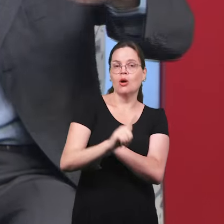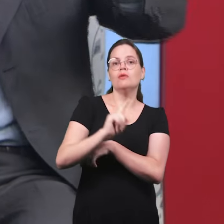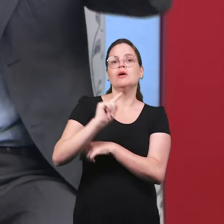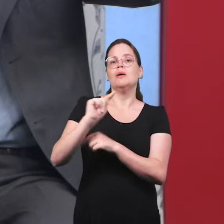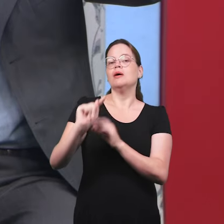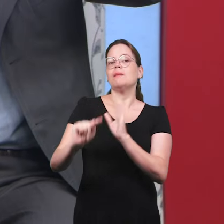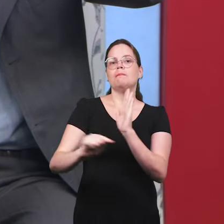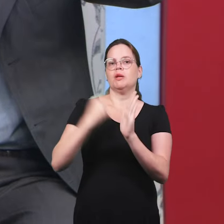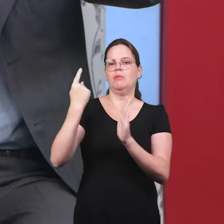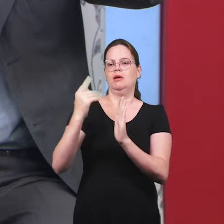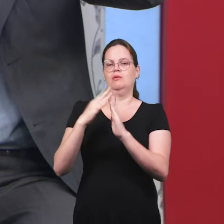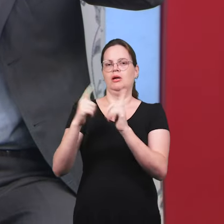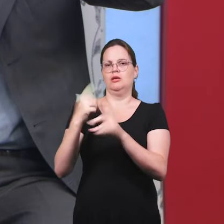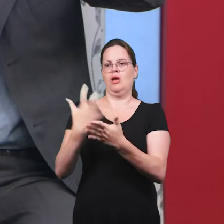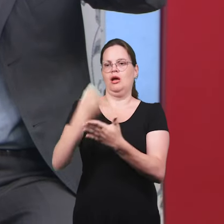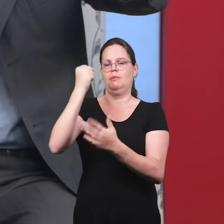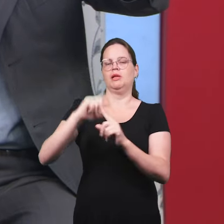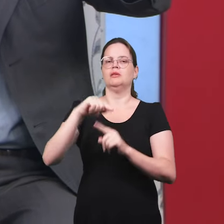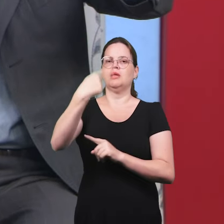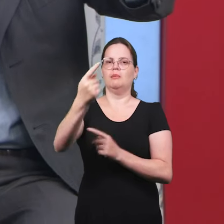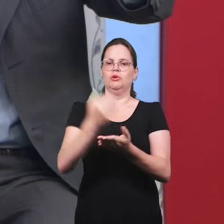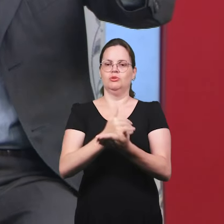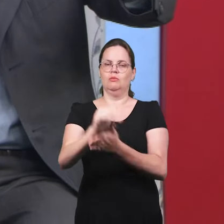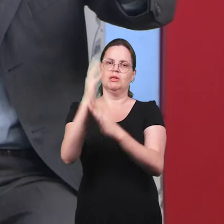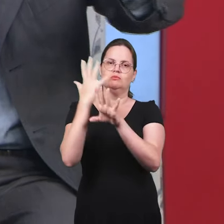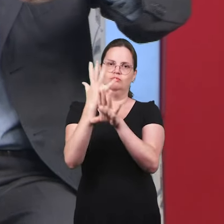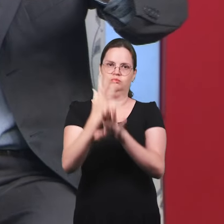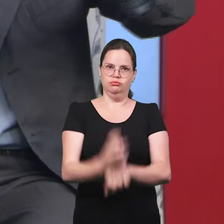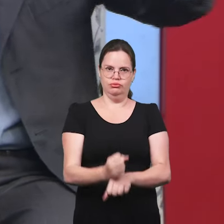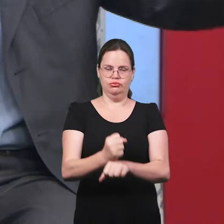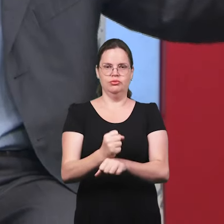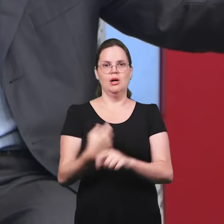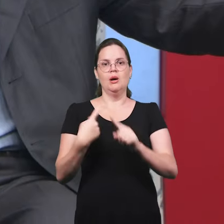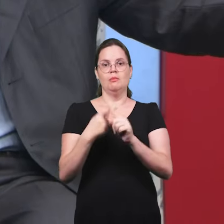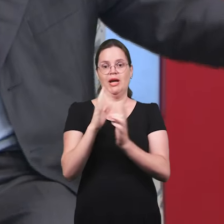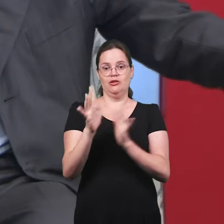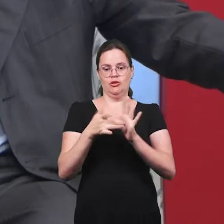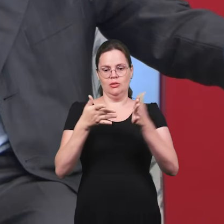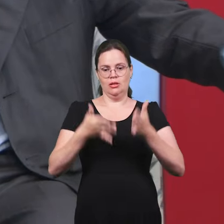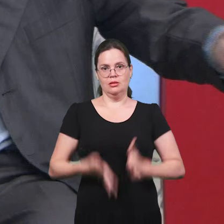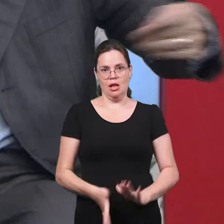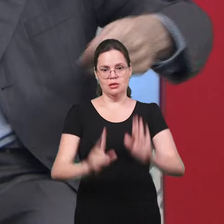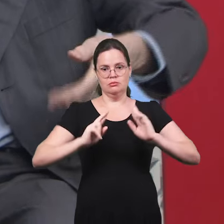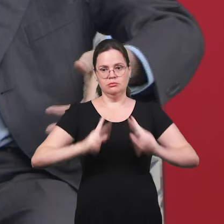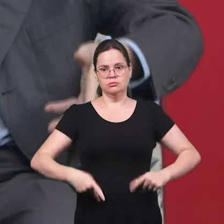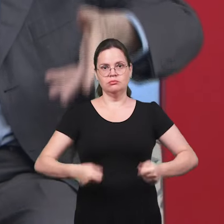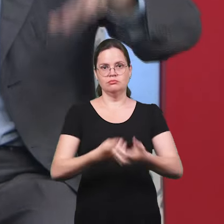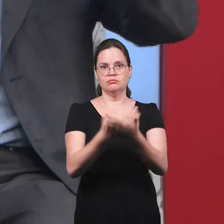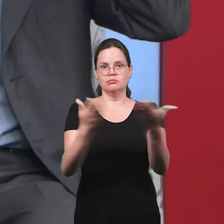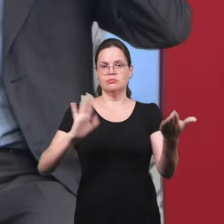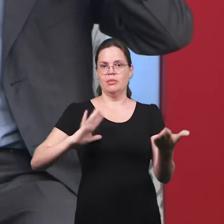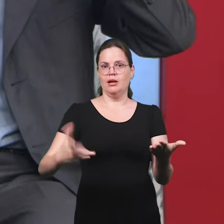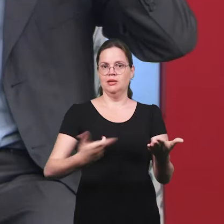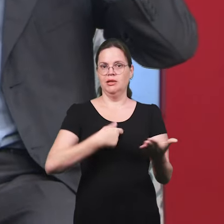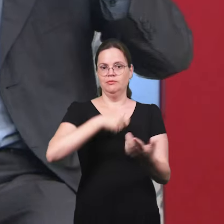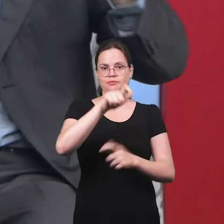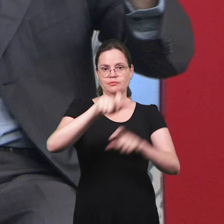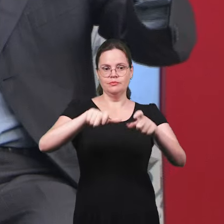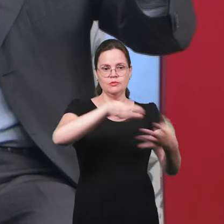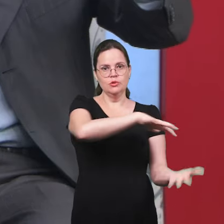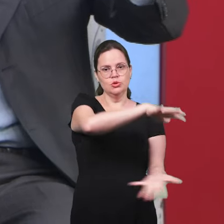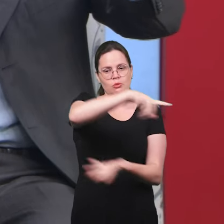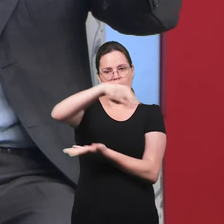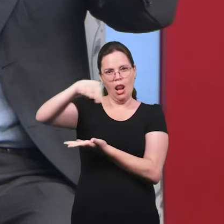Jesus introduz o tempo novo, o tempo do Novo Testamento para a salvação do mundo. Quando houver o arrebatamento da